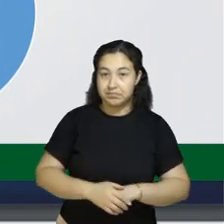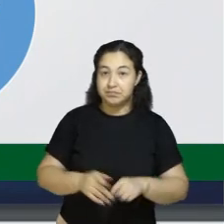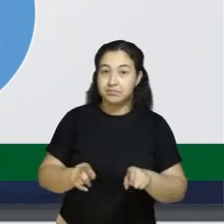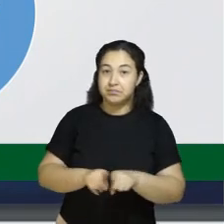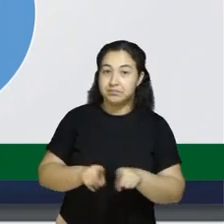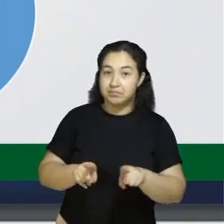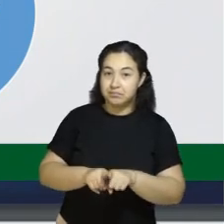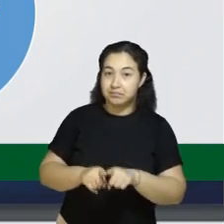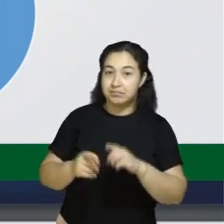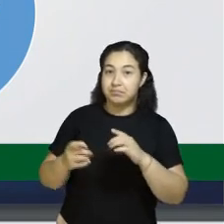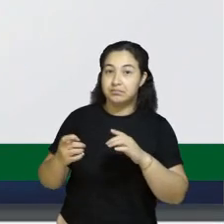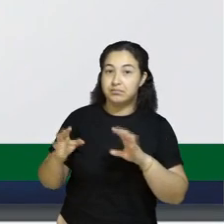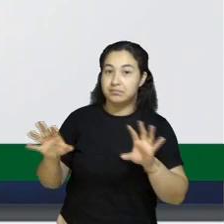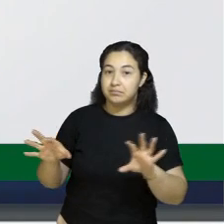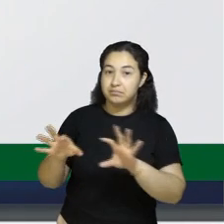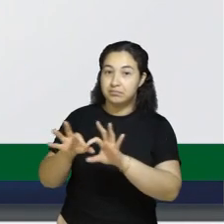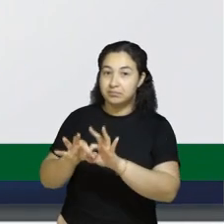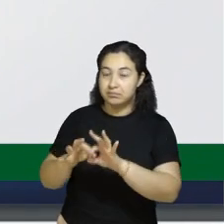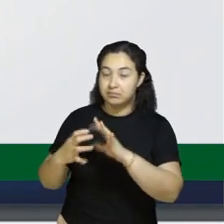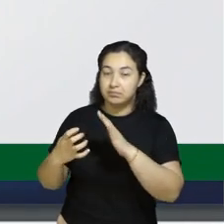empresas, governo e a sociedade.